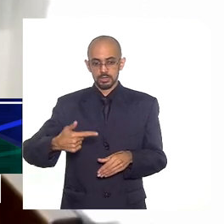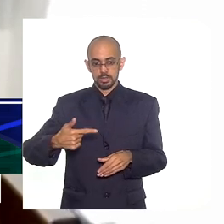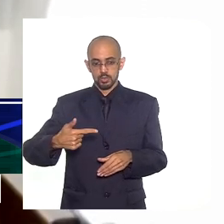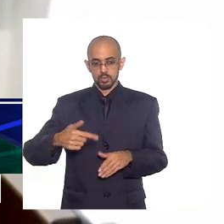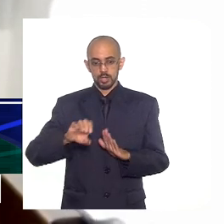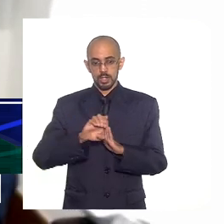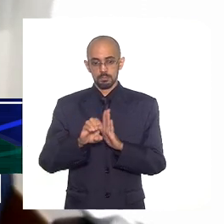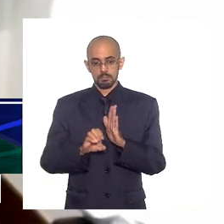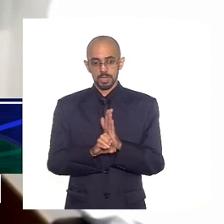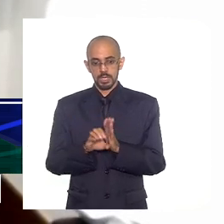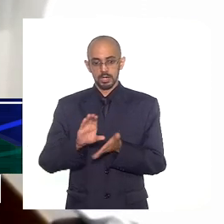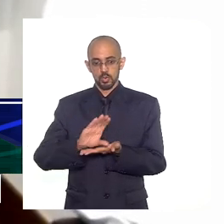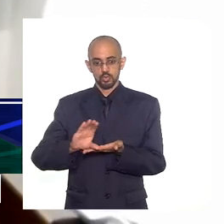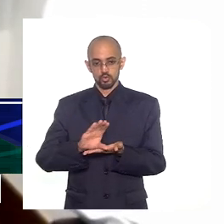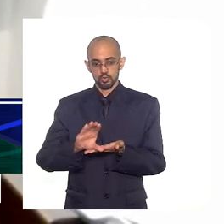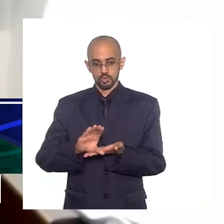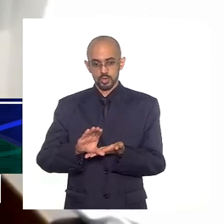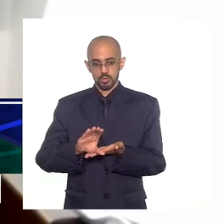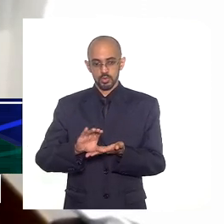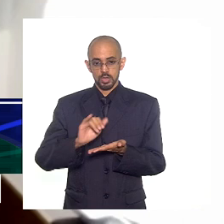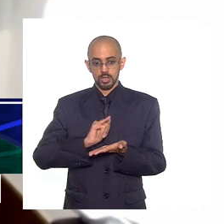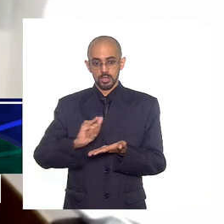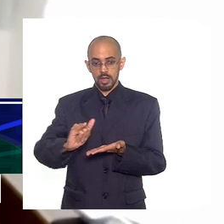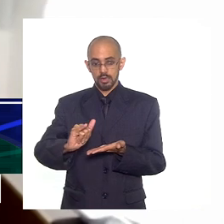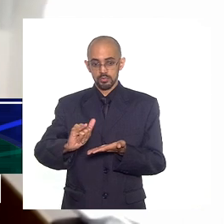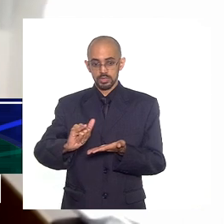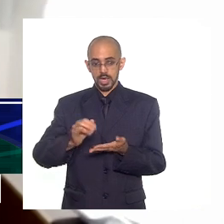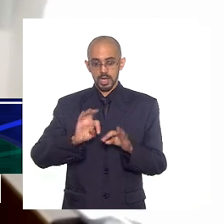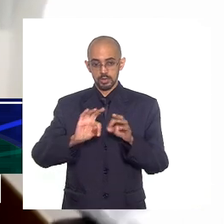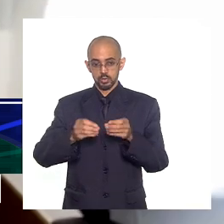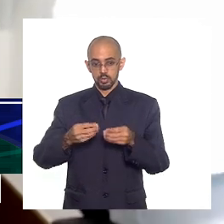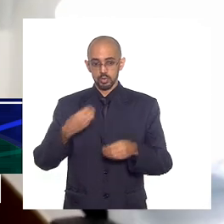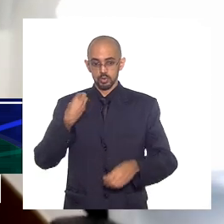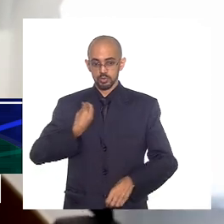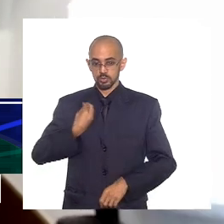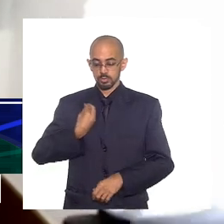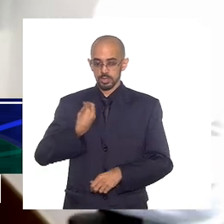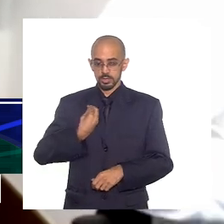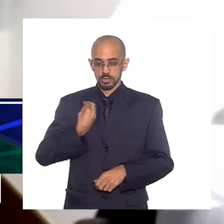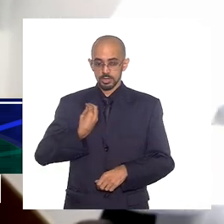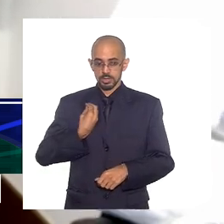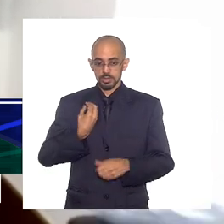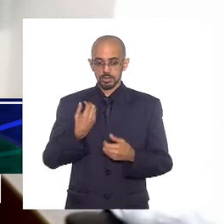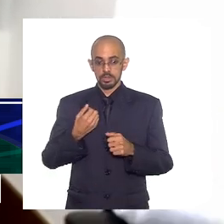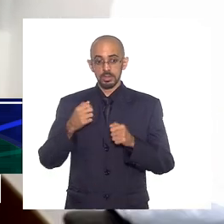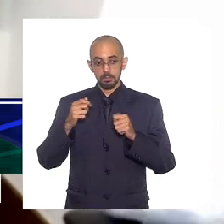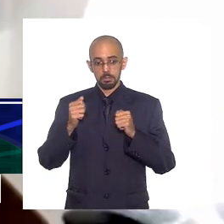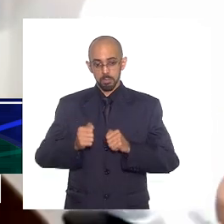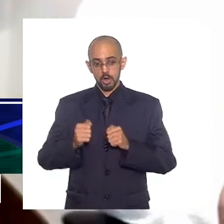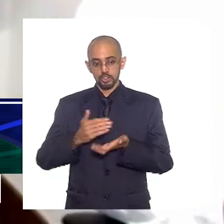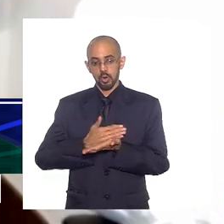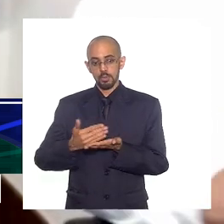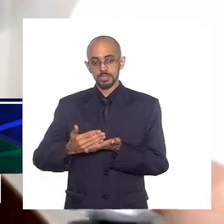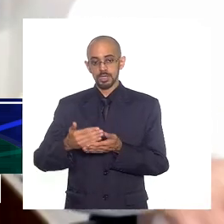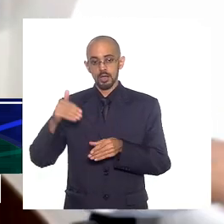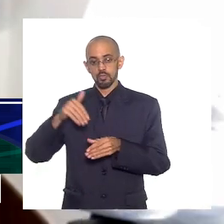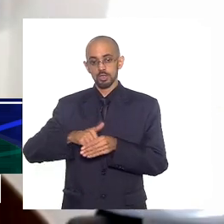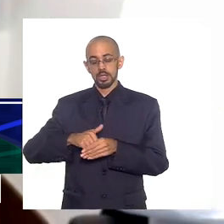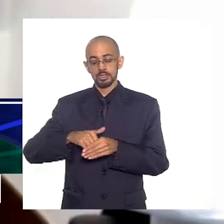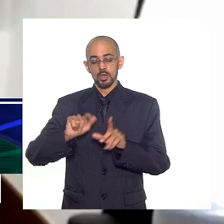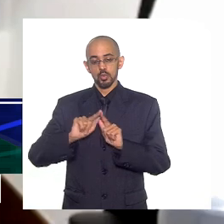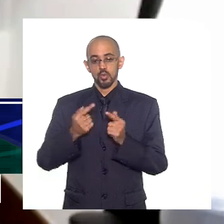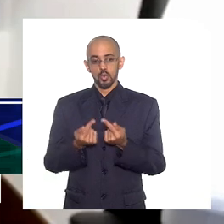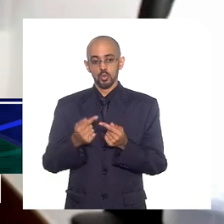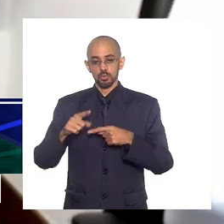condicional. Então, avisar a todos os presentes que já quiserem ir dando a votação lá pelo grupo, que aí eu vou fazer a chamada em seguida, depois